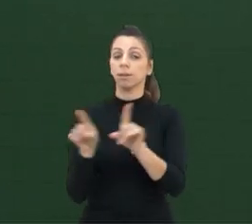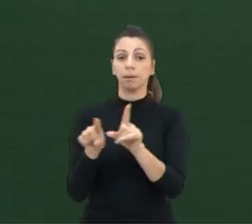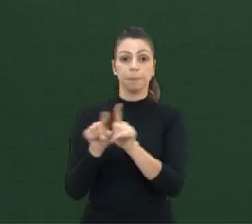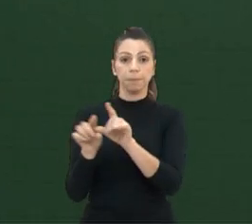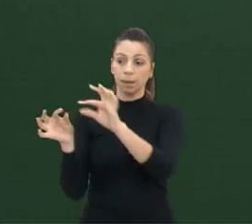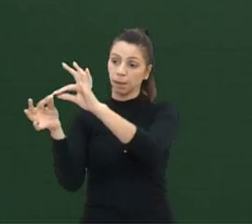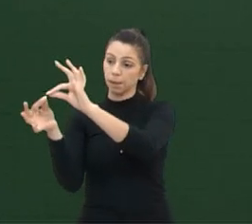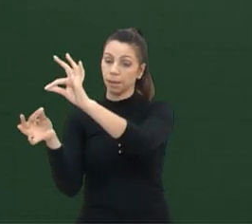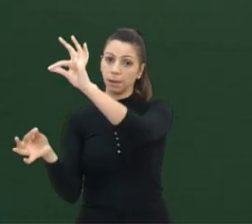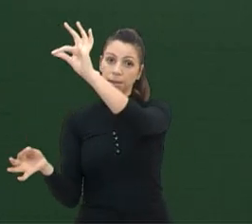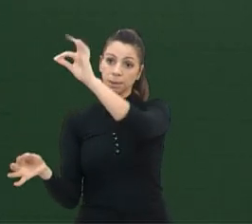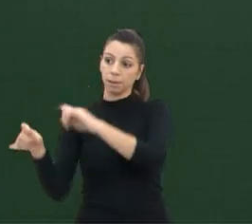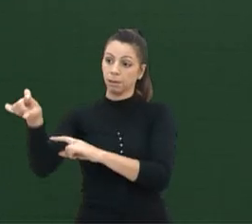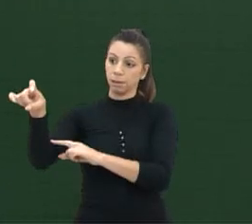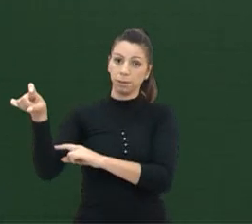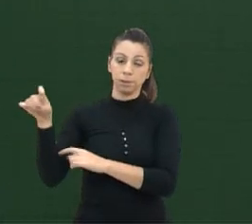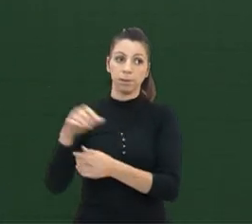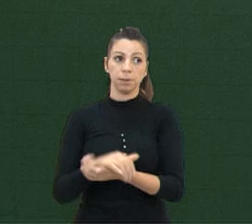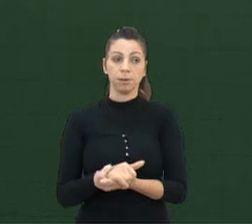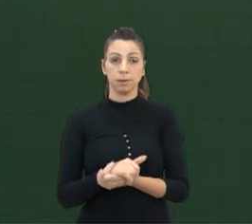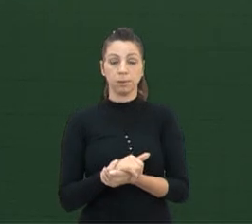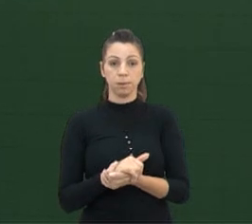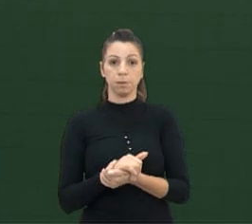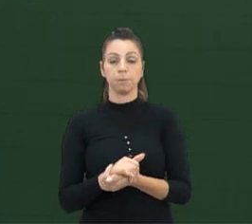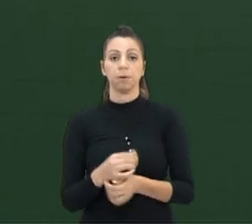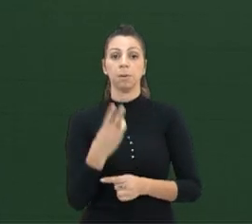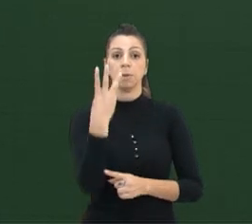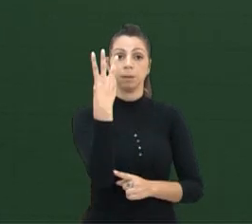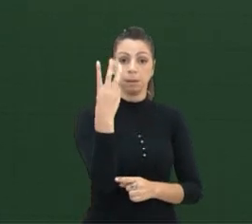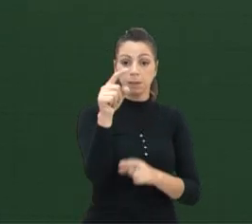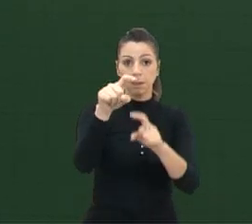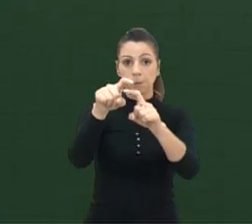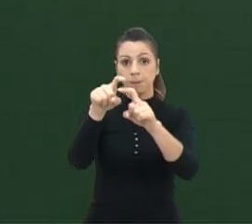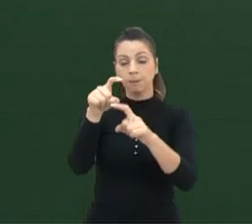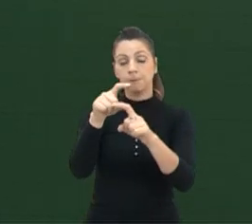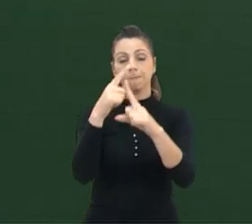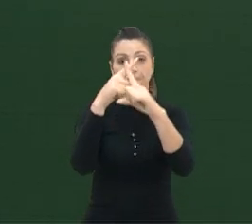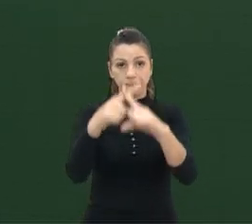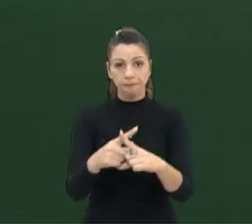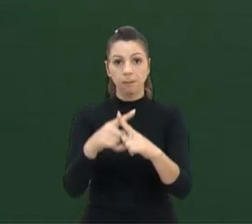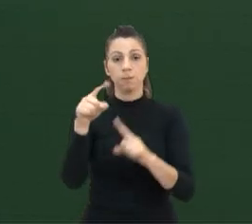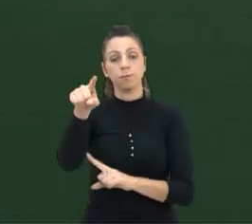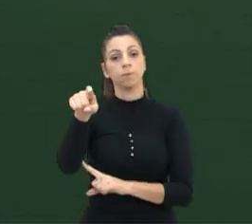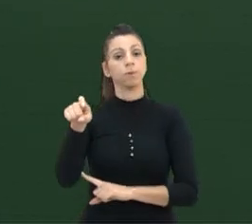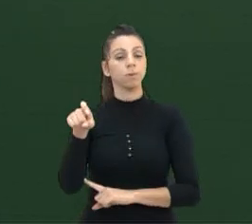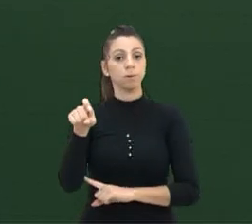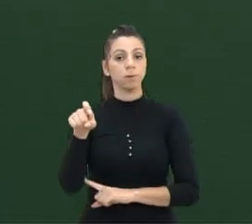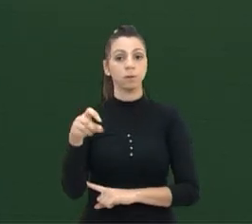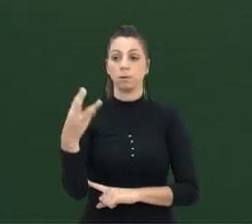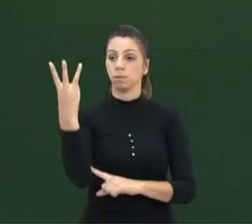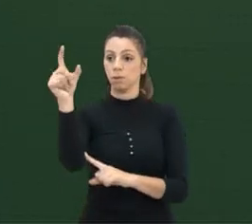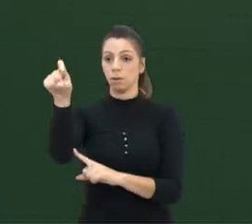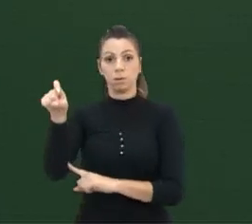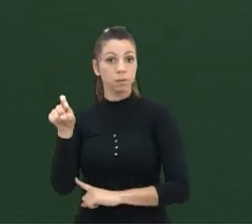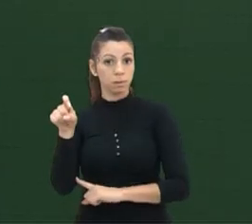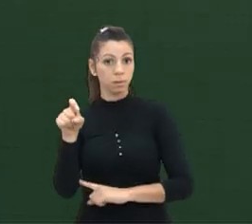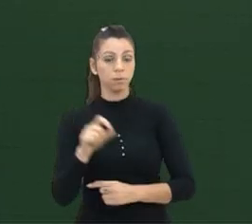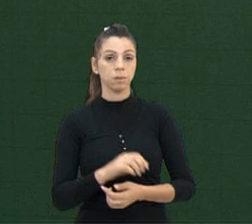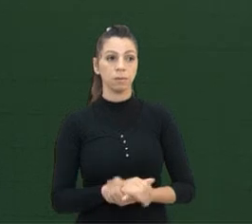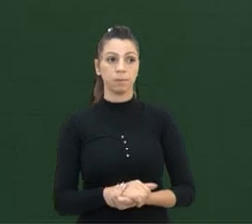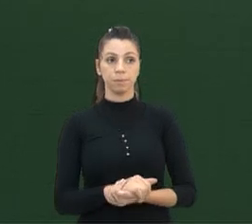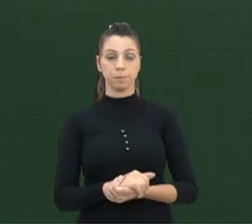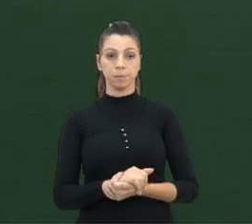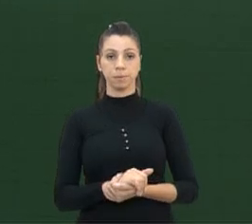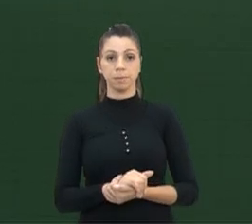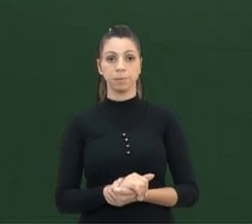aqui, certo? Então, 3 vezes o x, 3x, área desse retângulo laranja, representada por esse